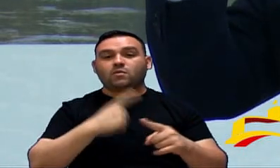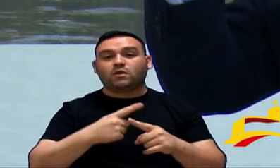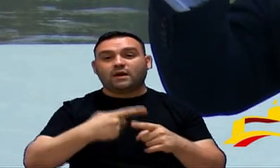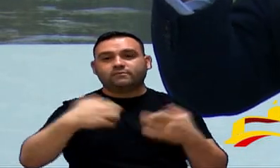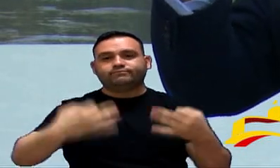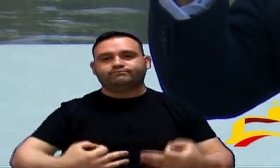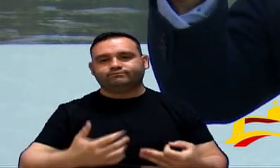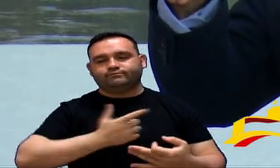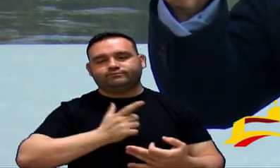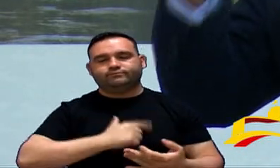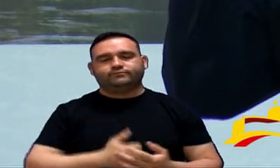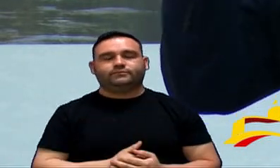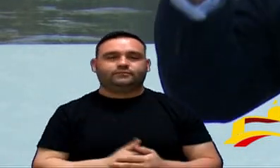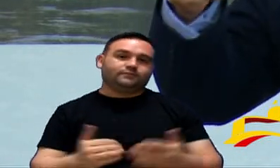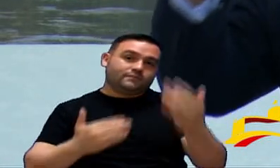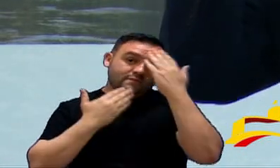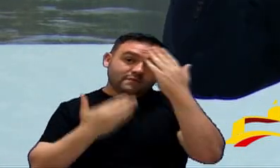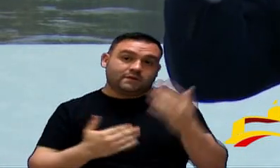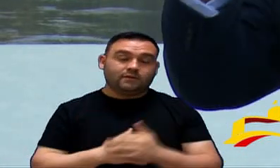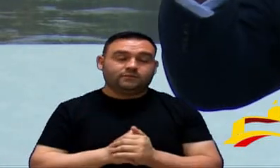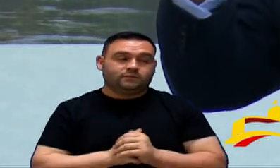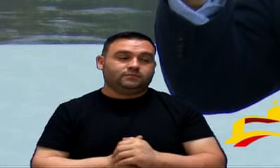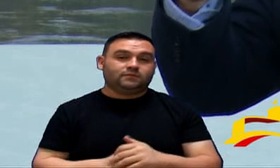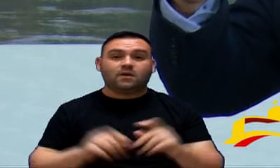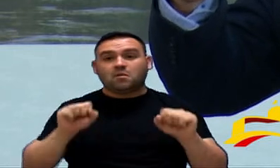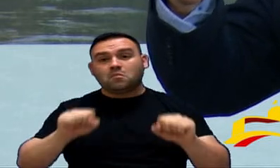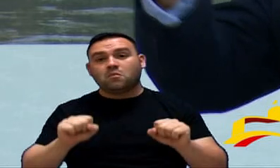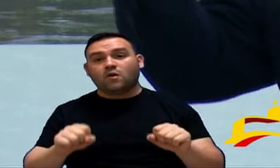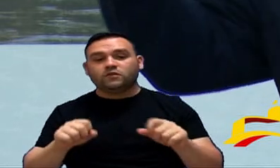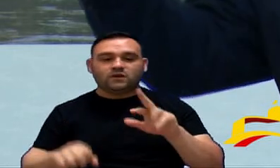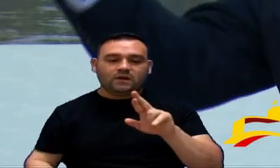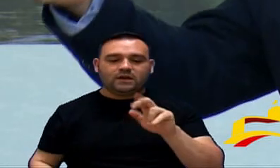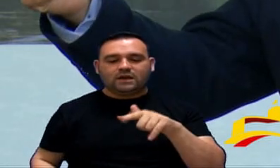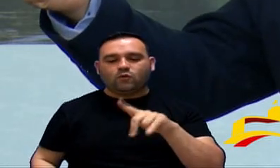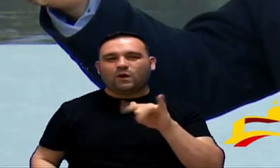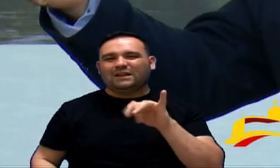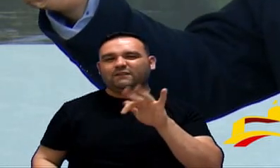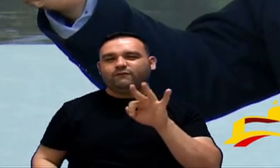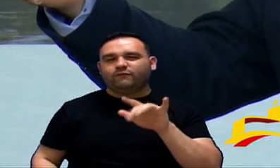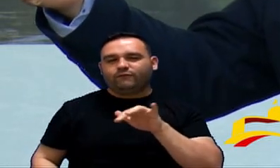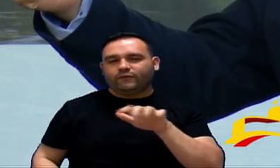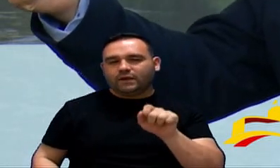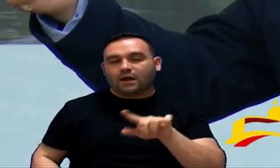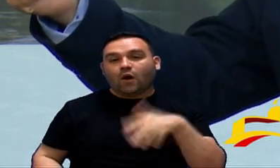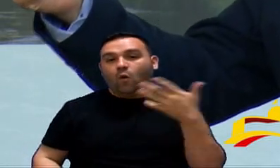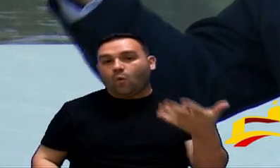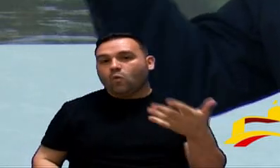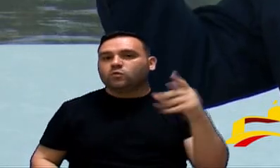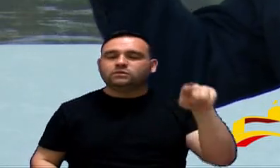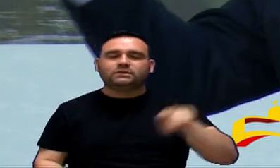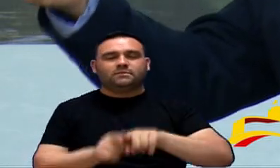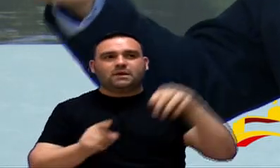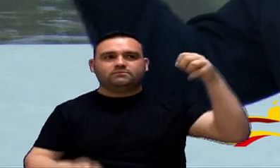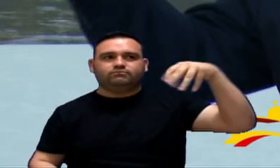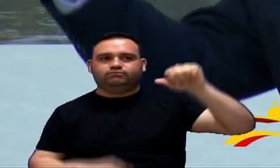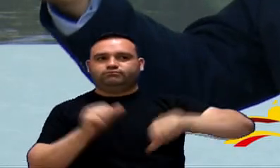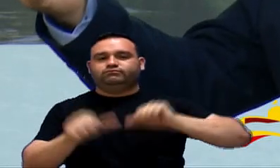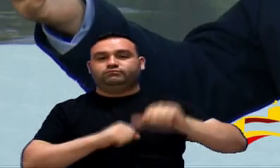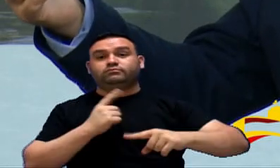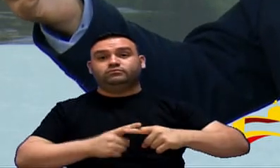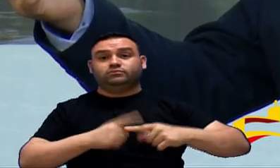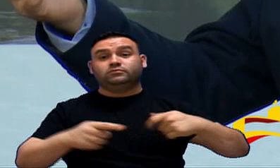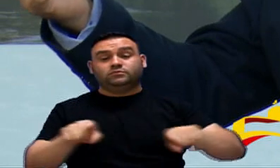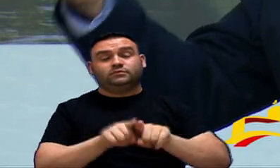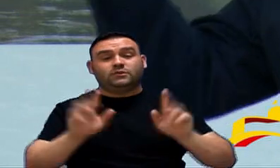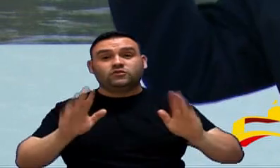com relação a isso, vereador. Obrigado, tá? João. Obrigado. Seja através do Requalifica, seja troca, através da troca de iluminação, que também já